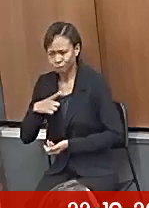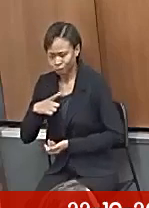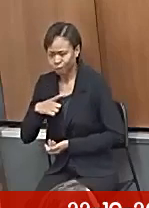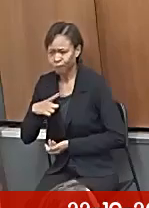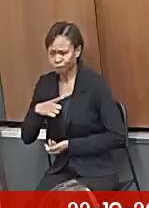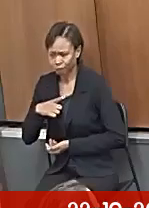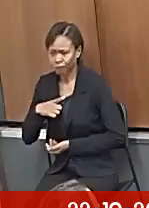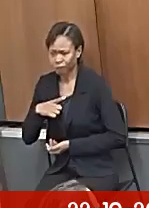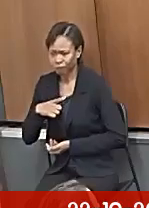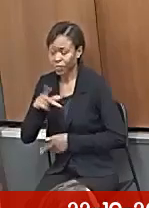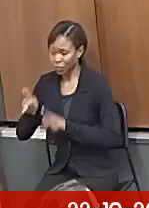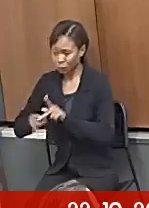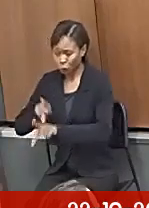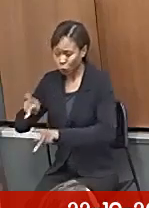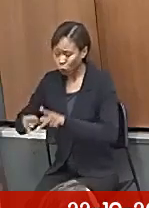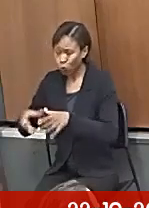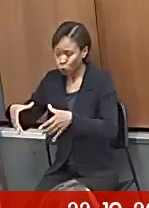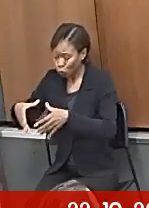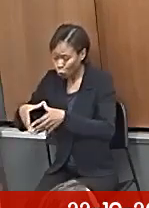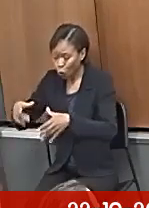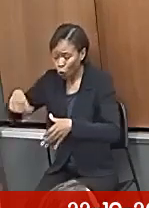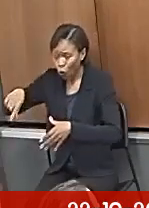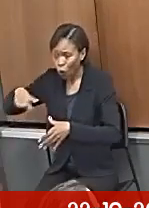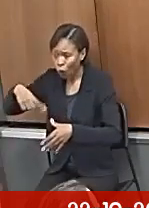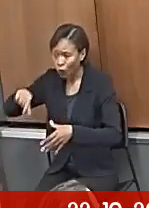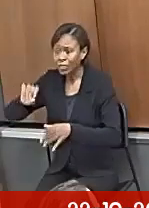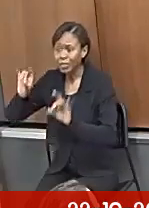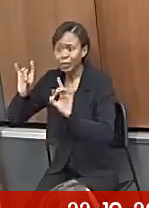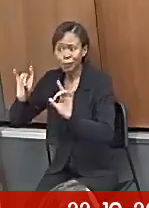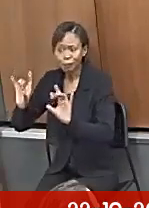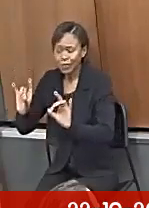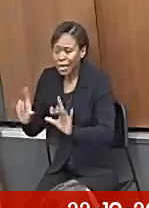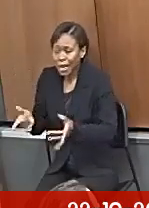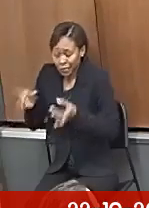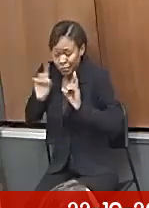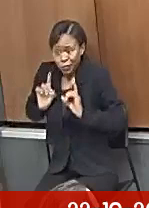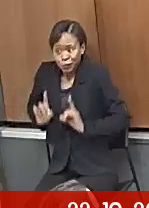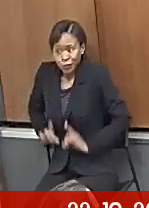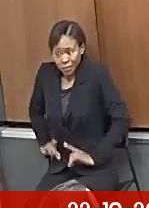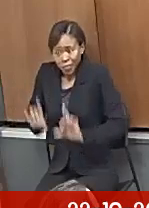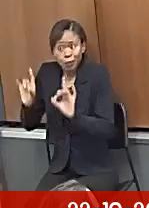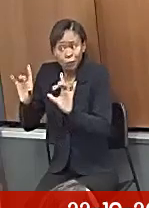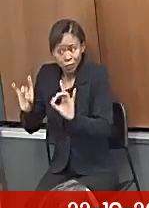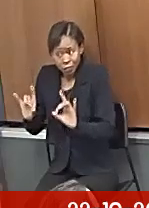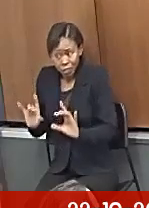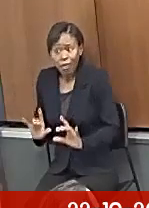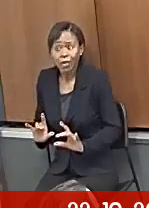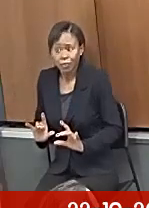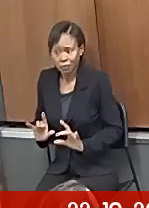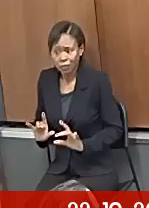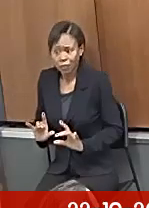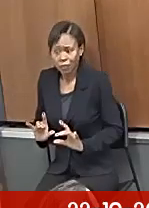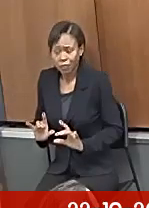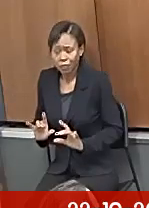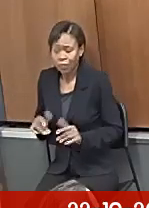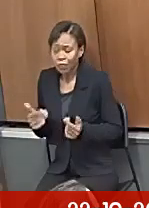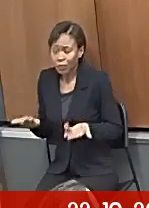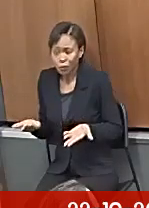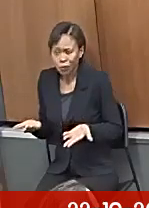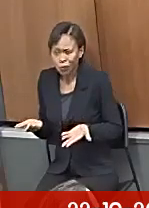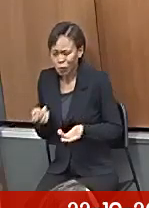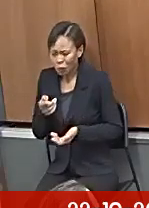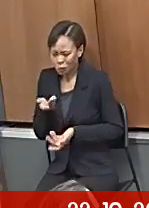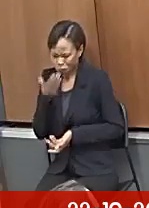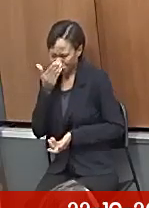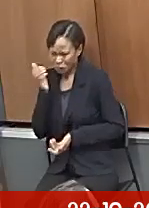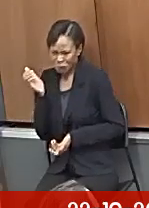são especiais no nosso coração, no nosso mundo, e nós não podemos deixar que isso aconteça.